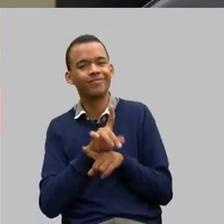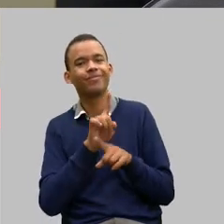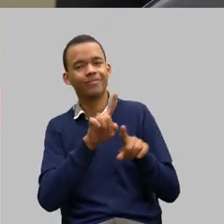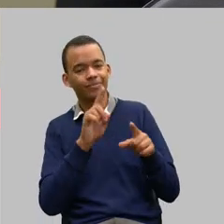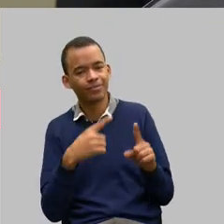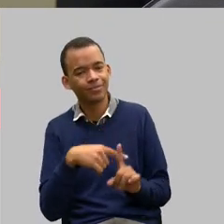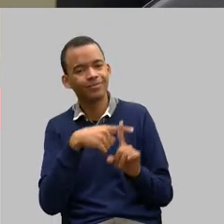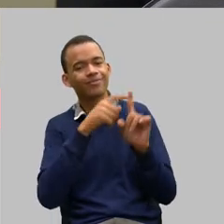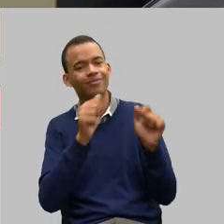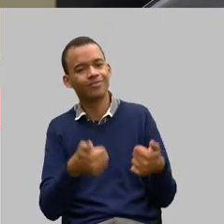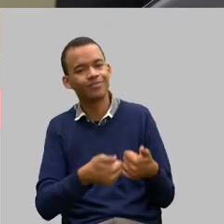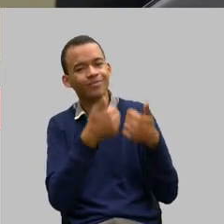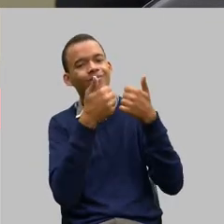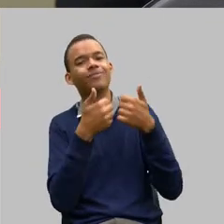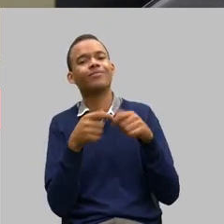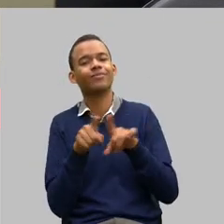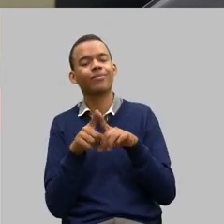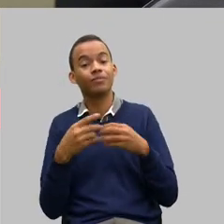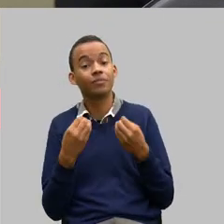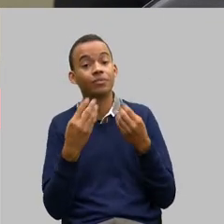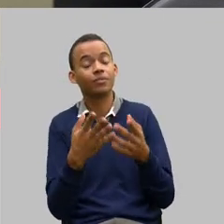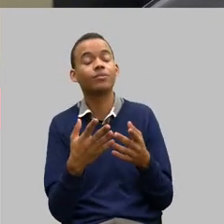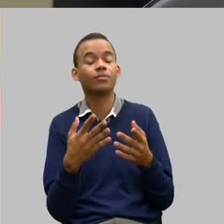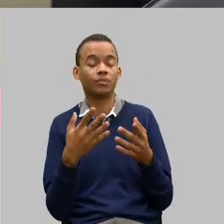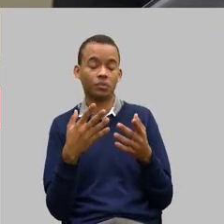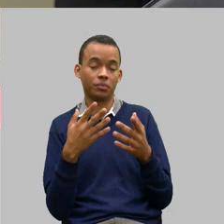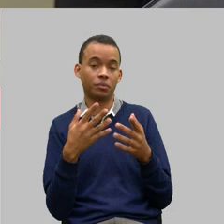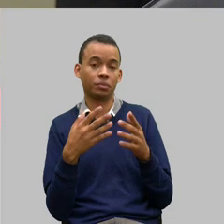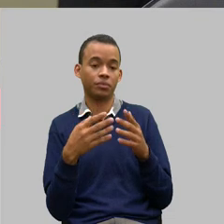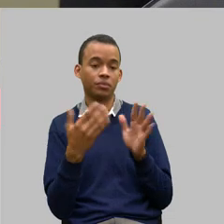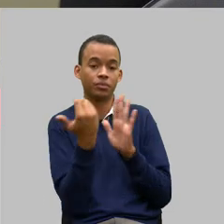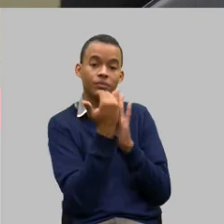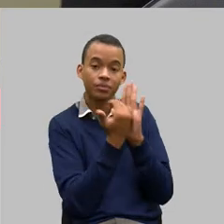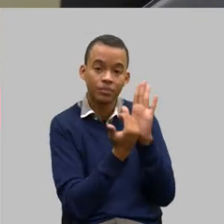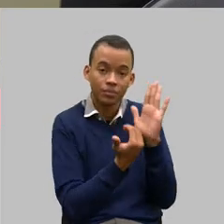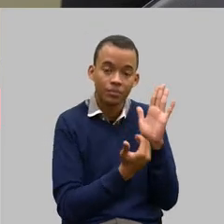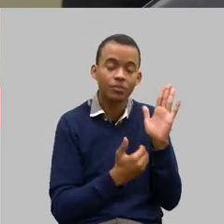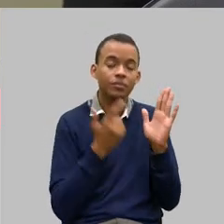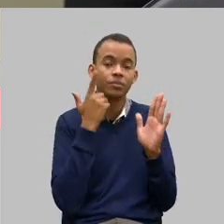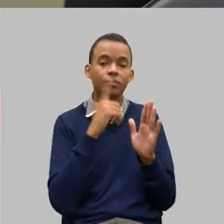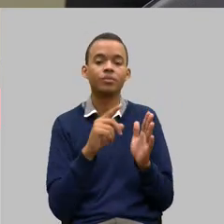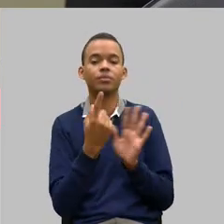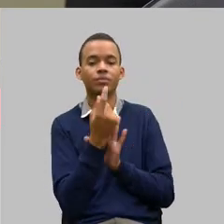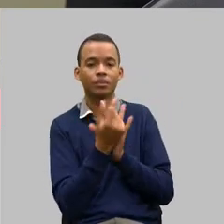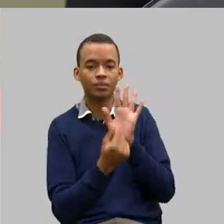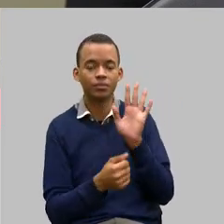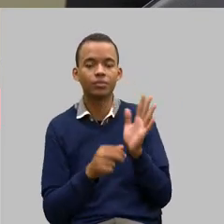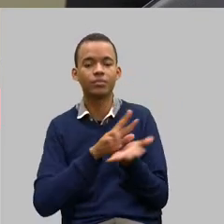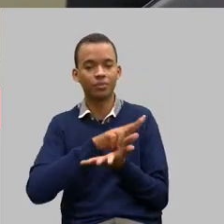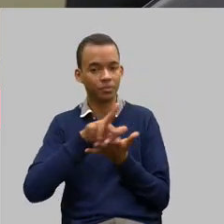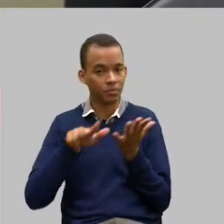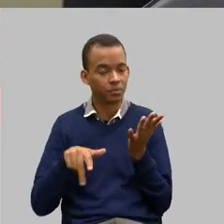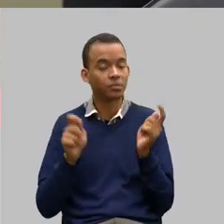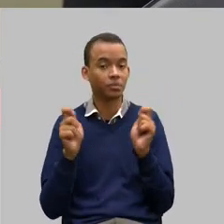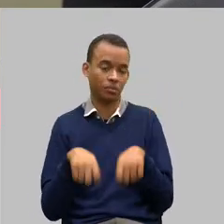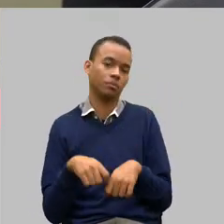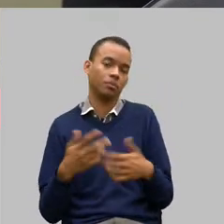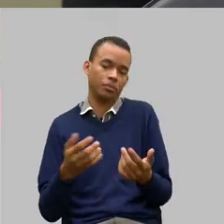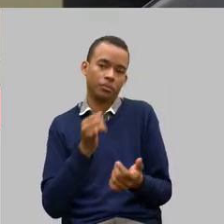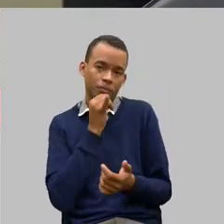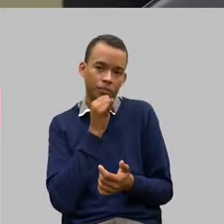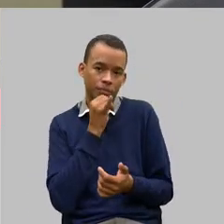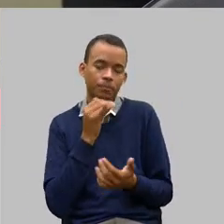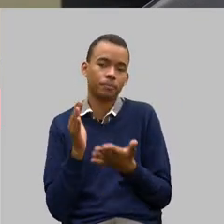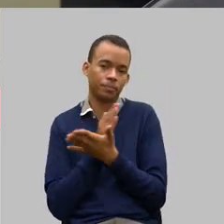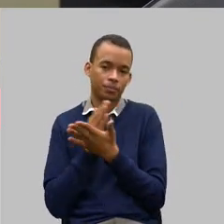realmente darmos os primeiros passos para a tão sonhada diversificação econômica por exemplo eu escutei muitas pessoas